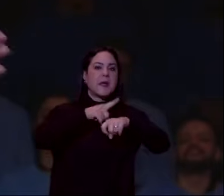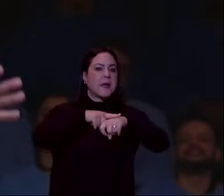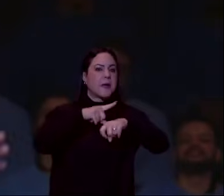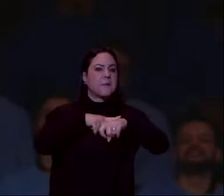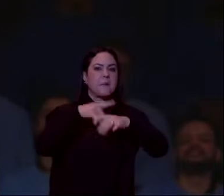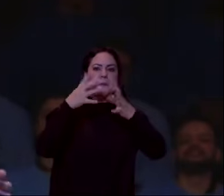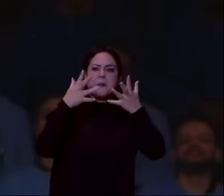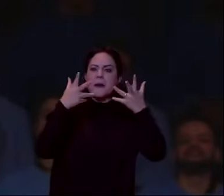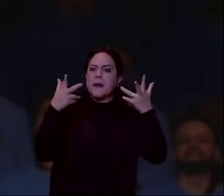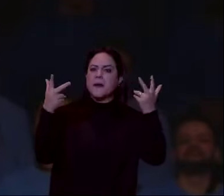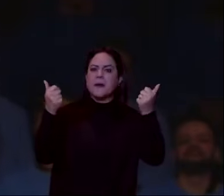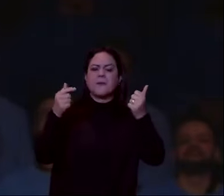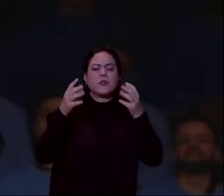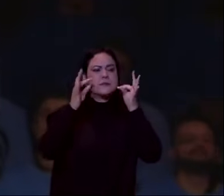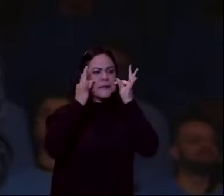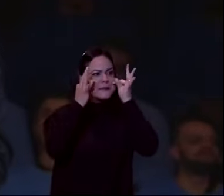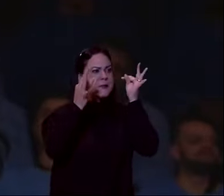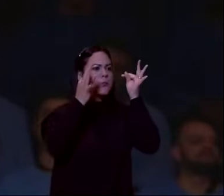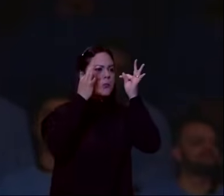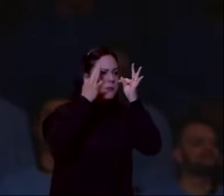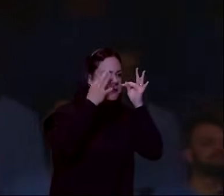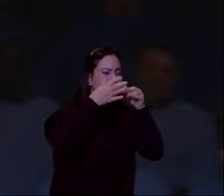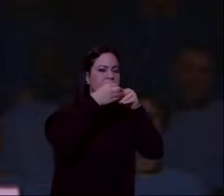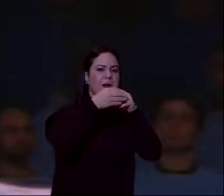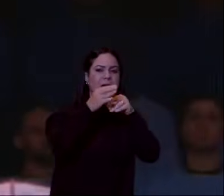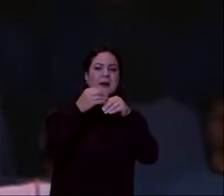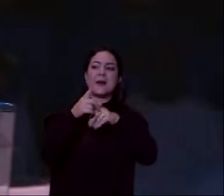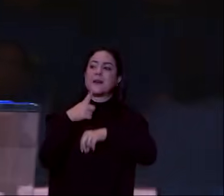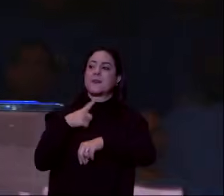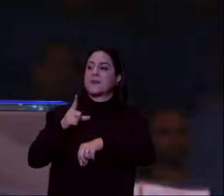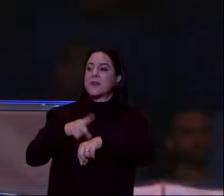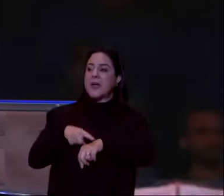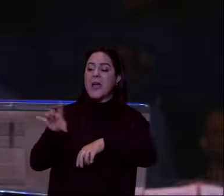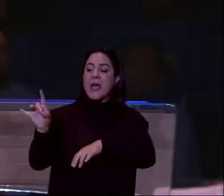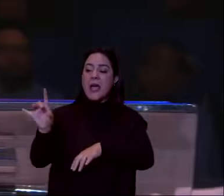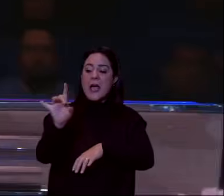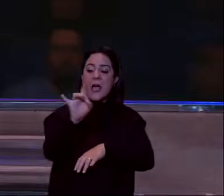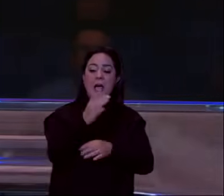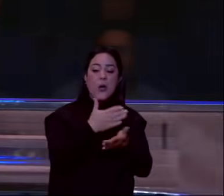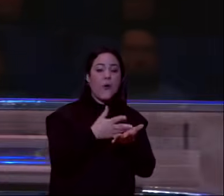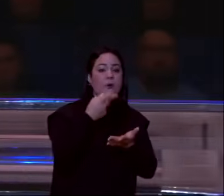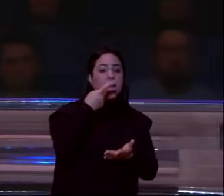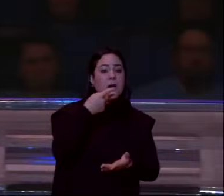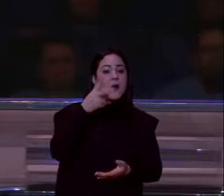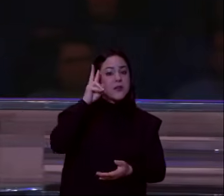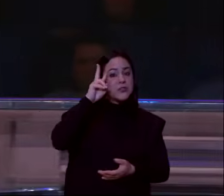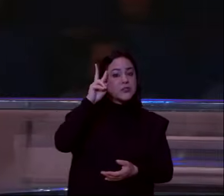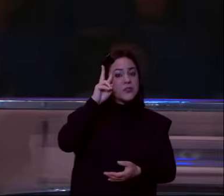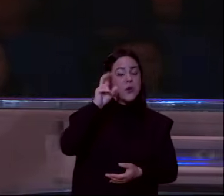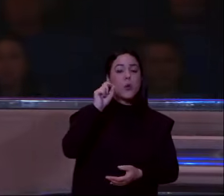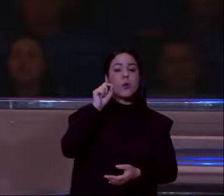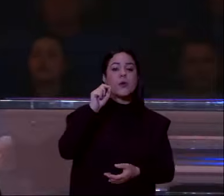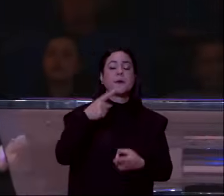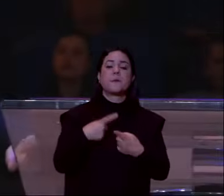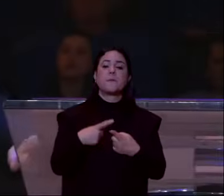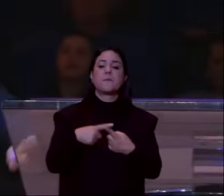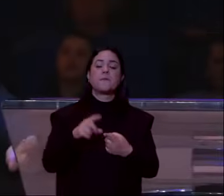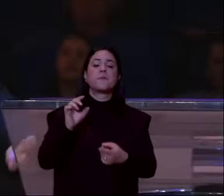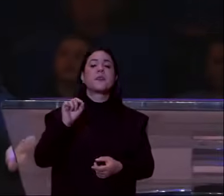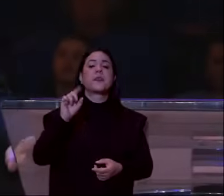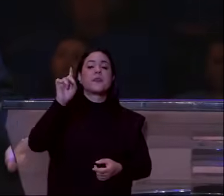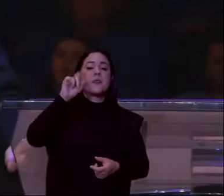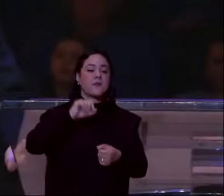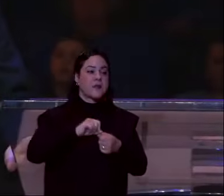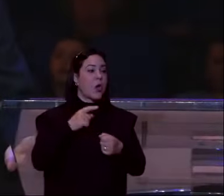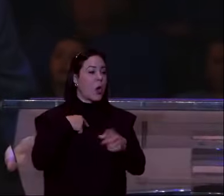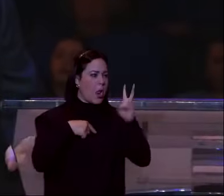foi tão maravilhoso, tão maravilhoso. Chegou um momento ali, cada um começou a contar a sua história, o que é que Deus estava fazendo. E